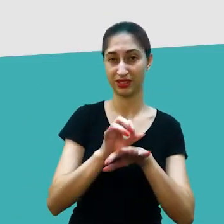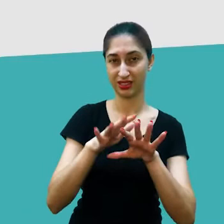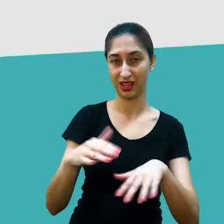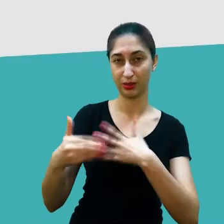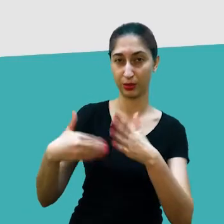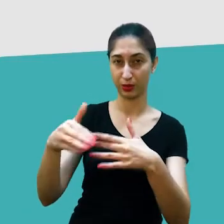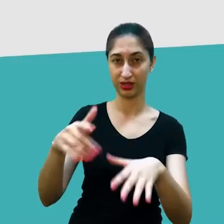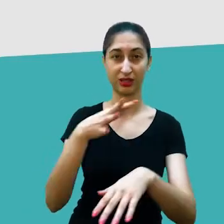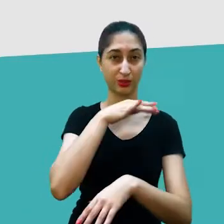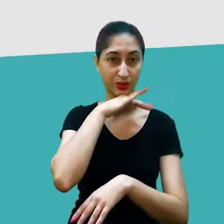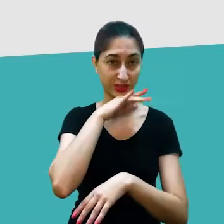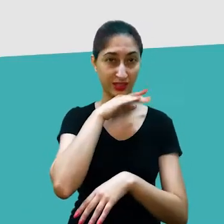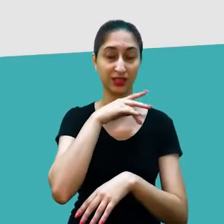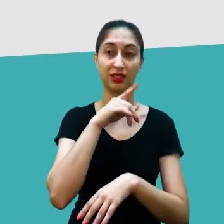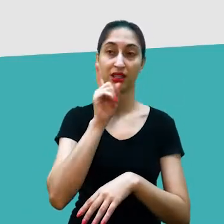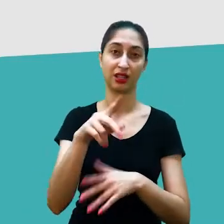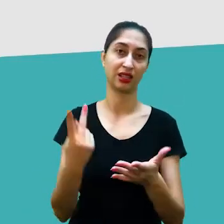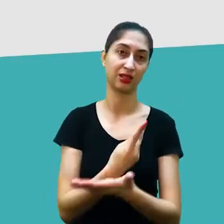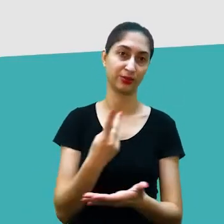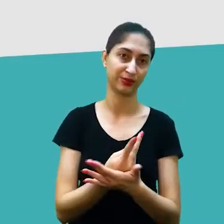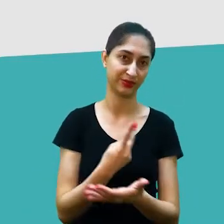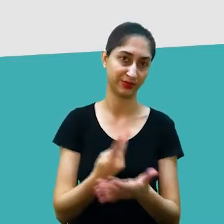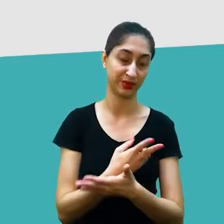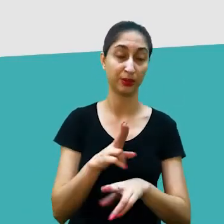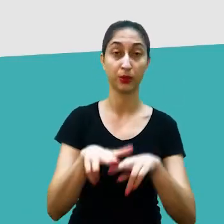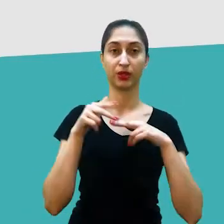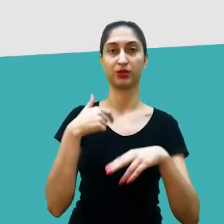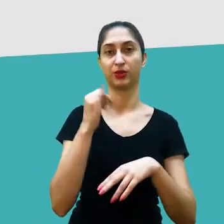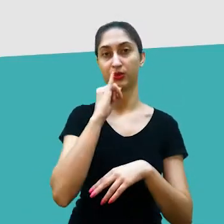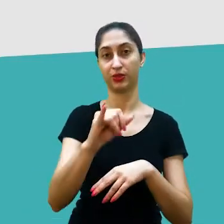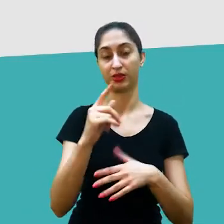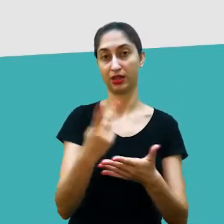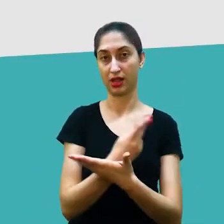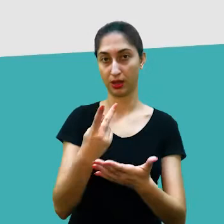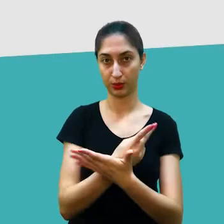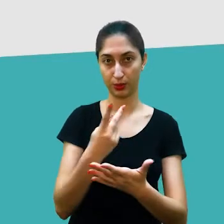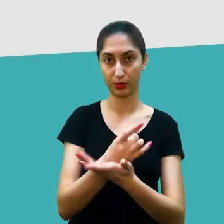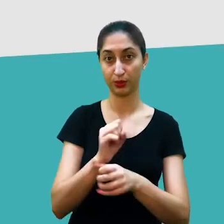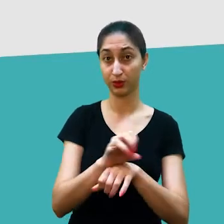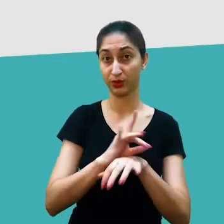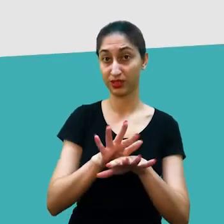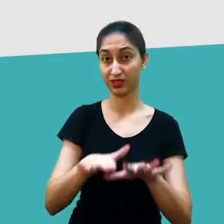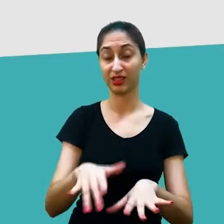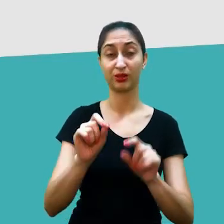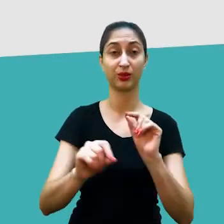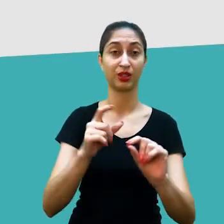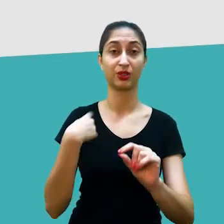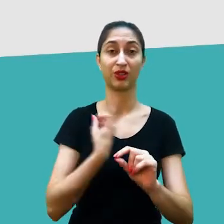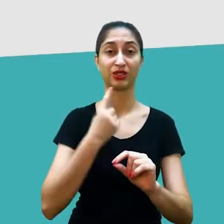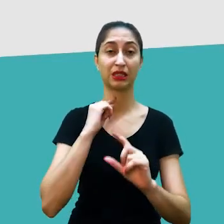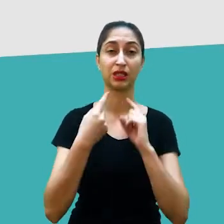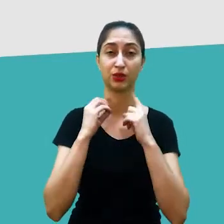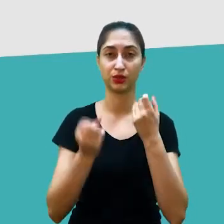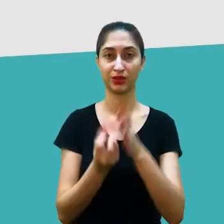processo mal feito, é um erro. Então, eu digo que o erro do design é o lixo que a gente está fazendo.